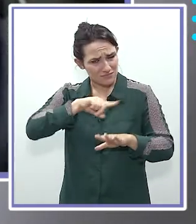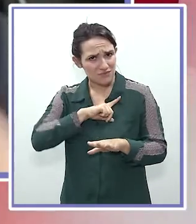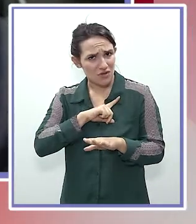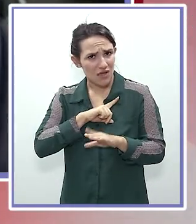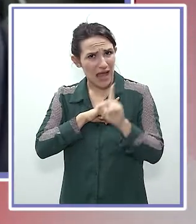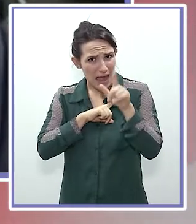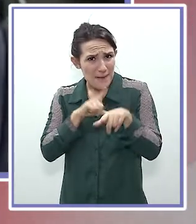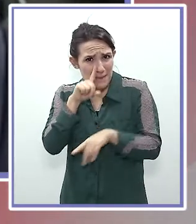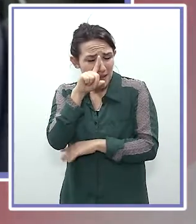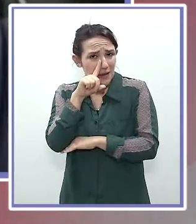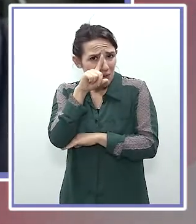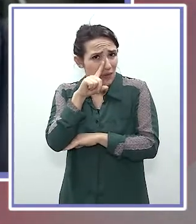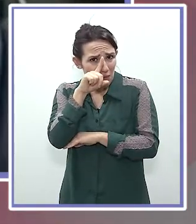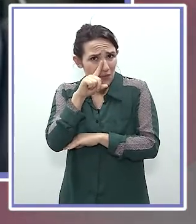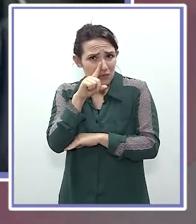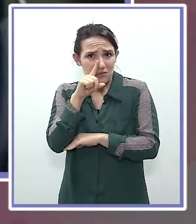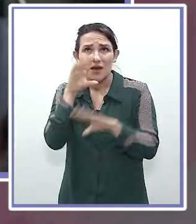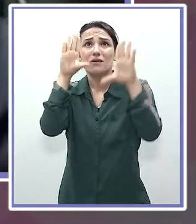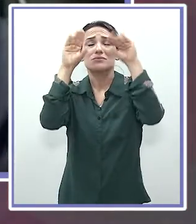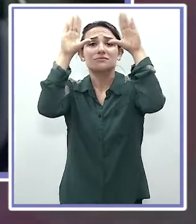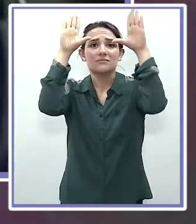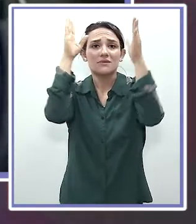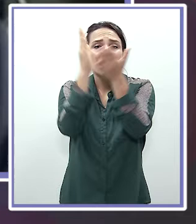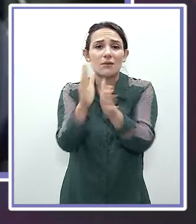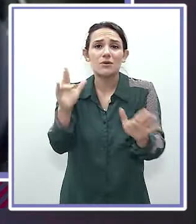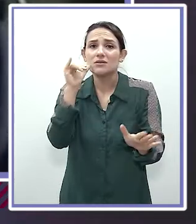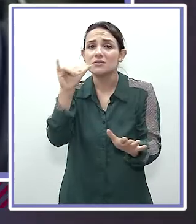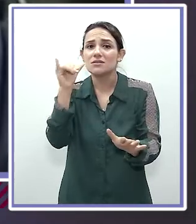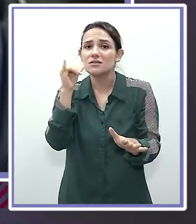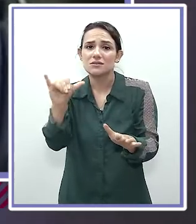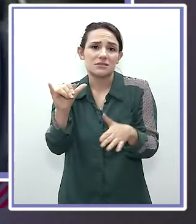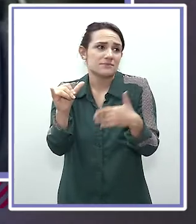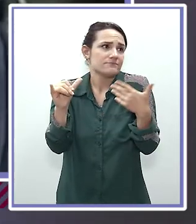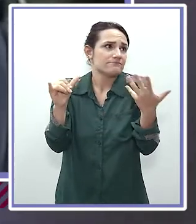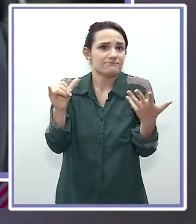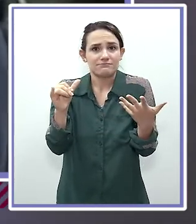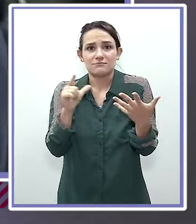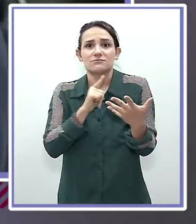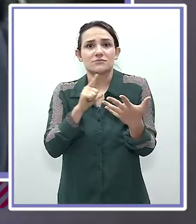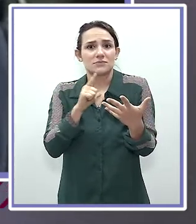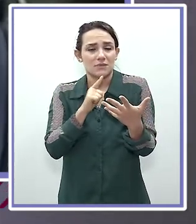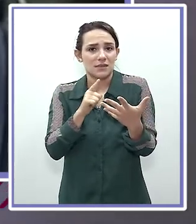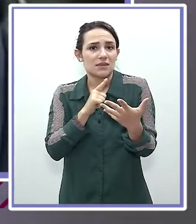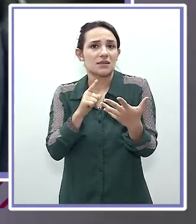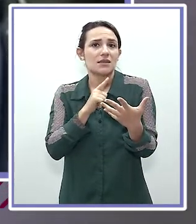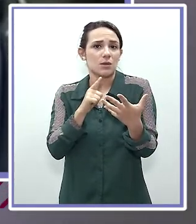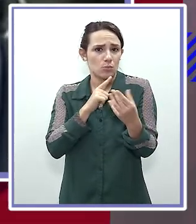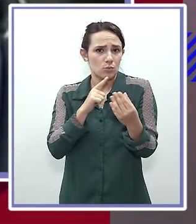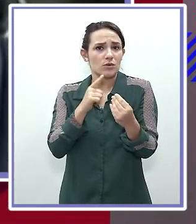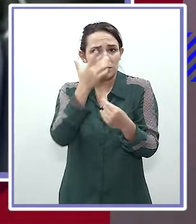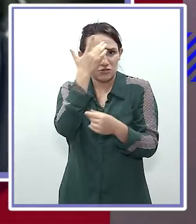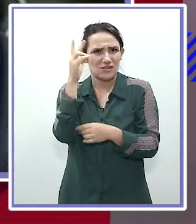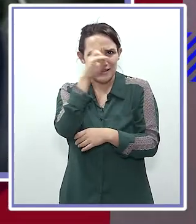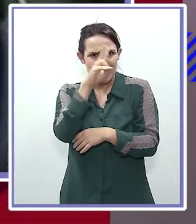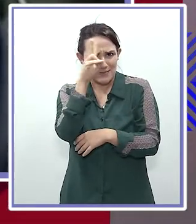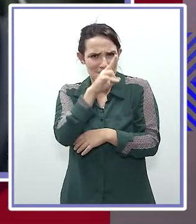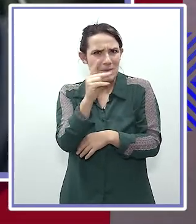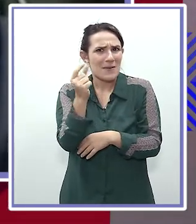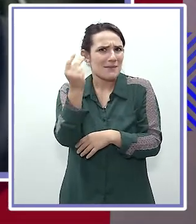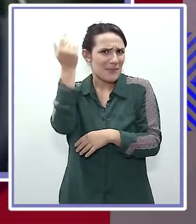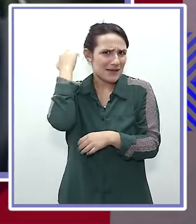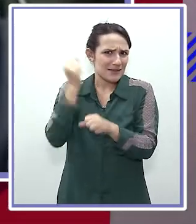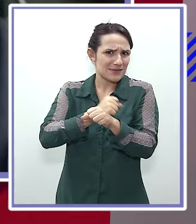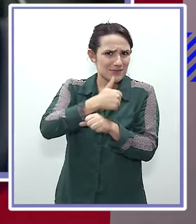que a gente tem algum risco de ter um apagão, ter que fazer algum racionamento, bem como muita gente lembra lá no fim dos anos 90?